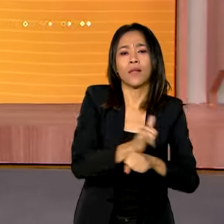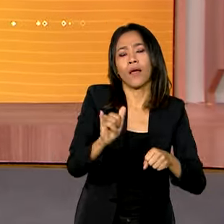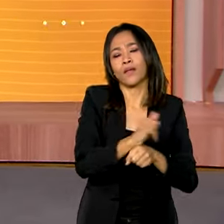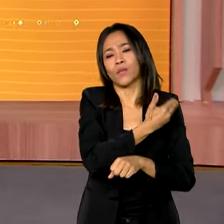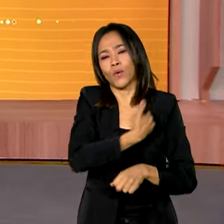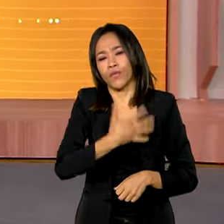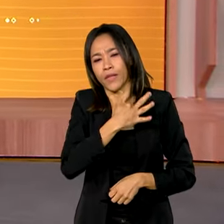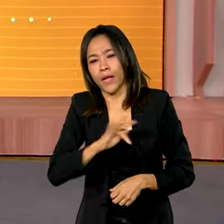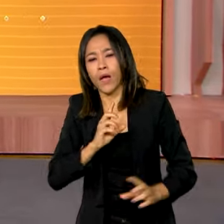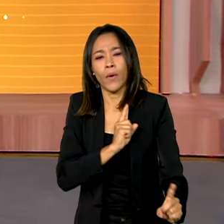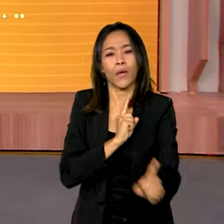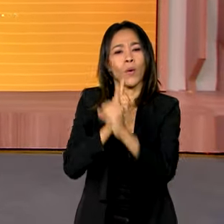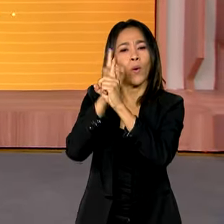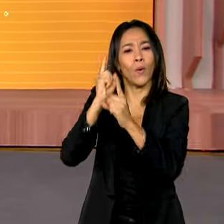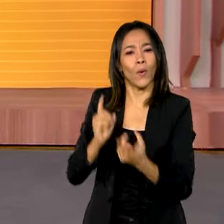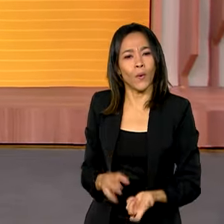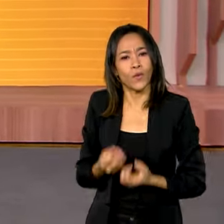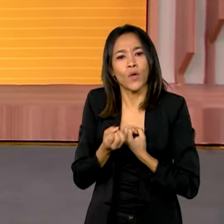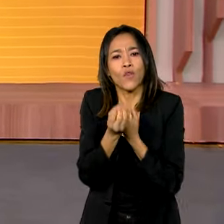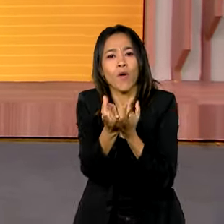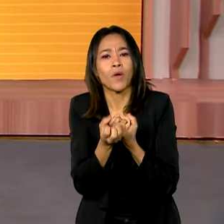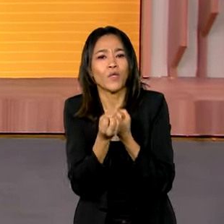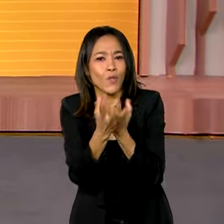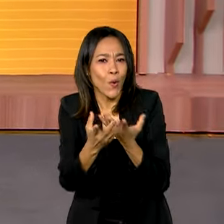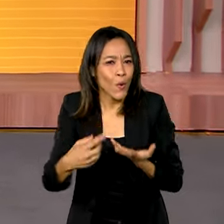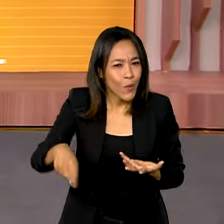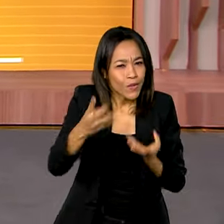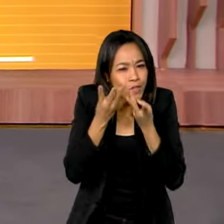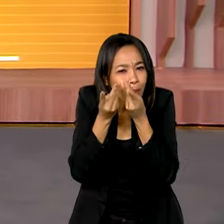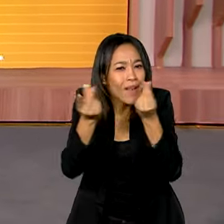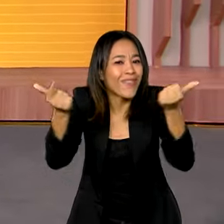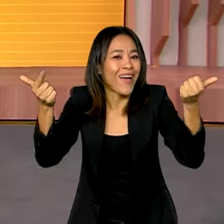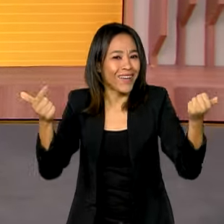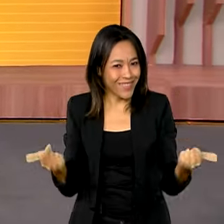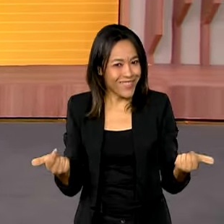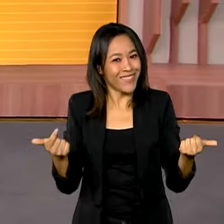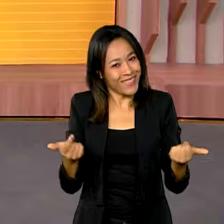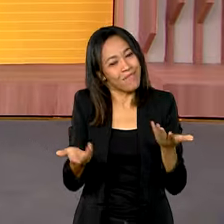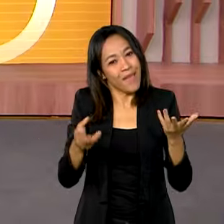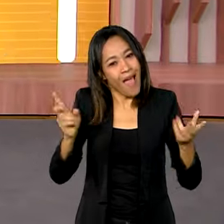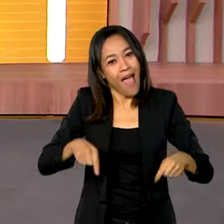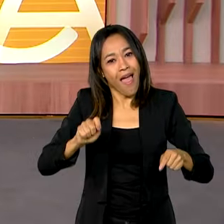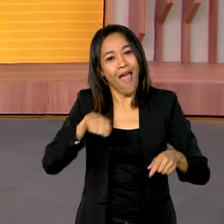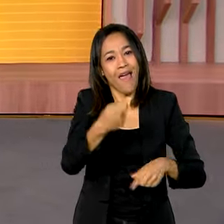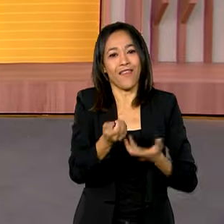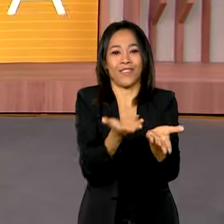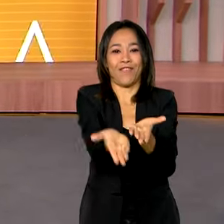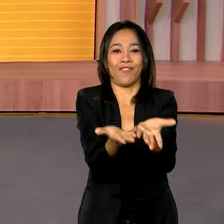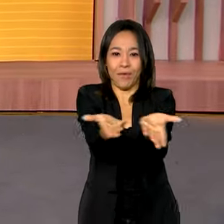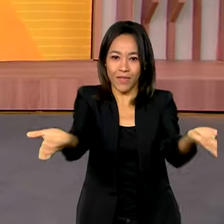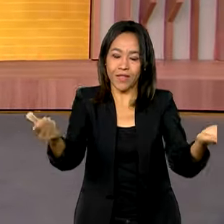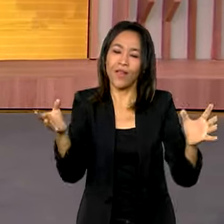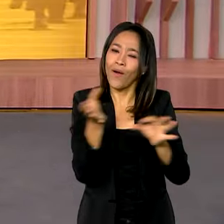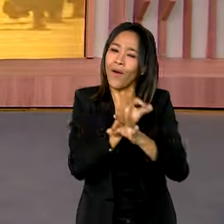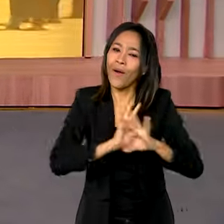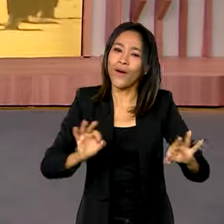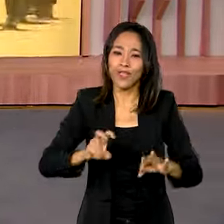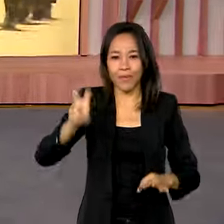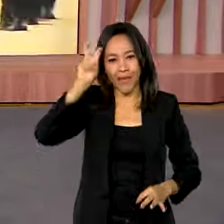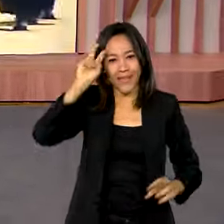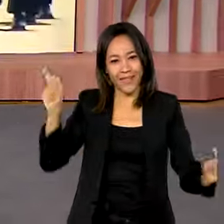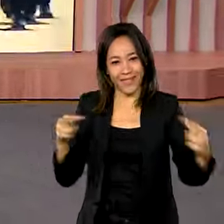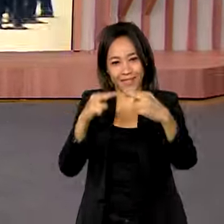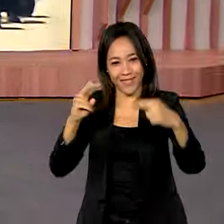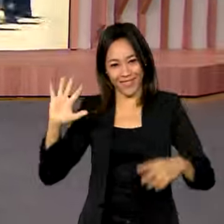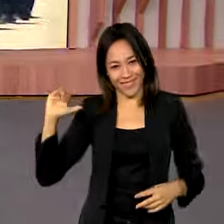federal eventos ao vivo com informação confiável e de qualidade prestação de de serviços para você uma ótima quinta-feira até a